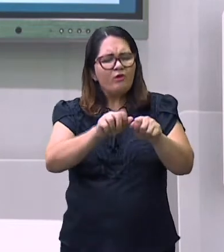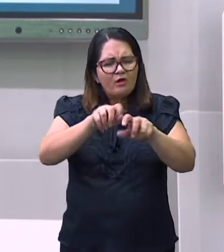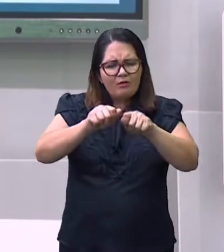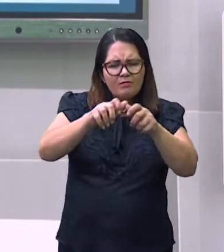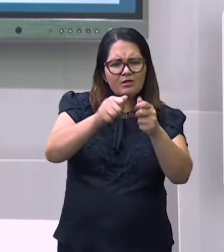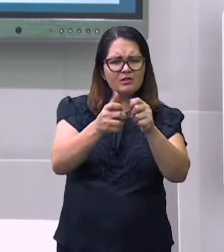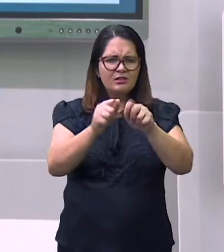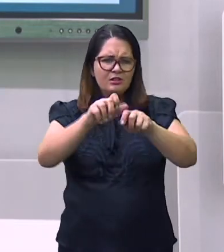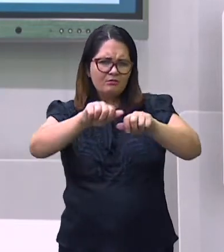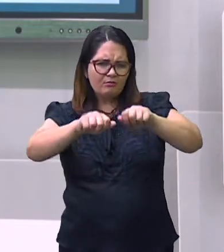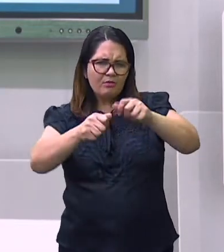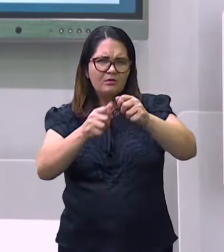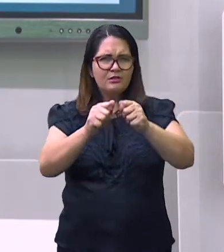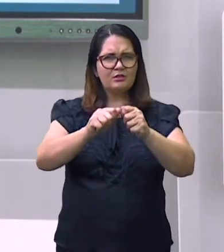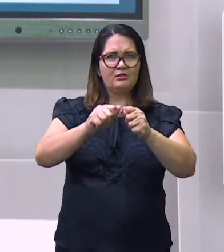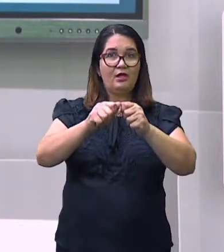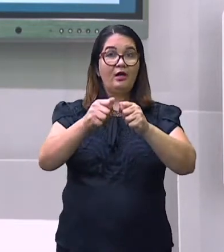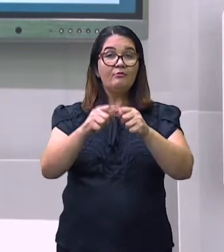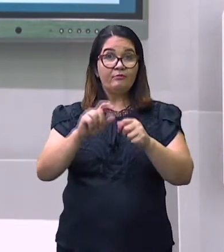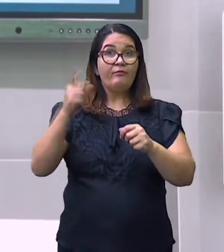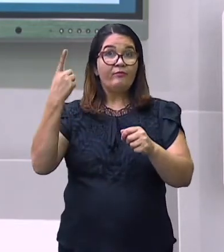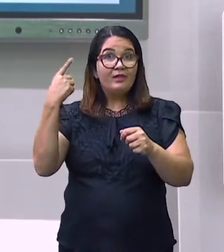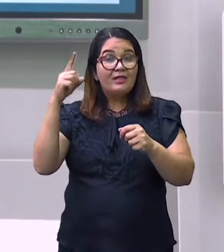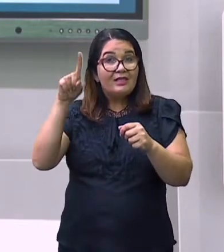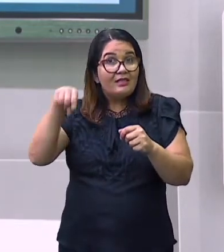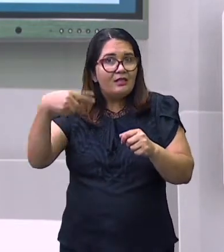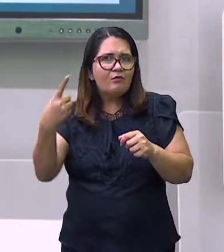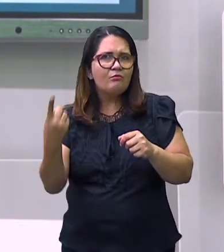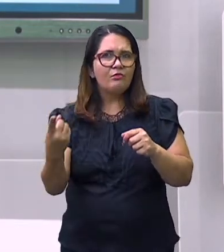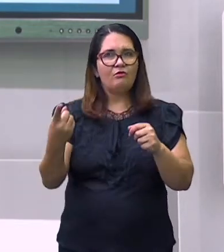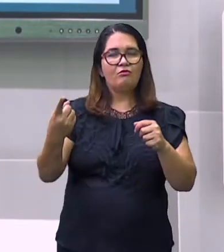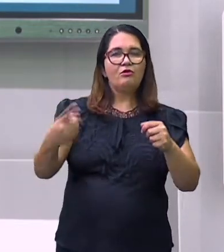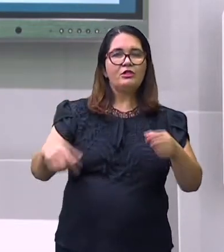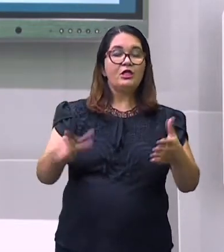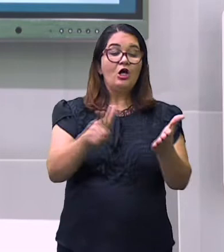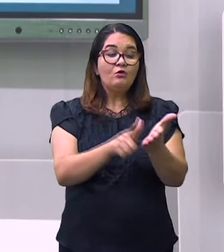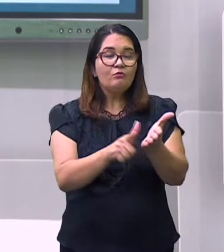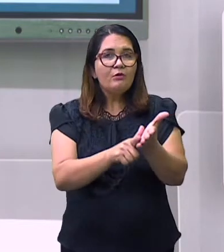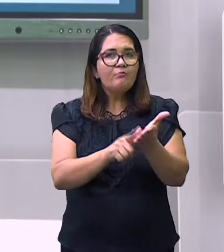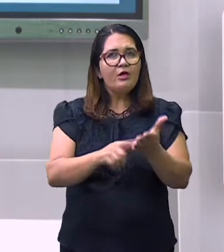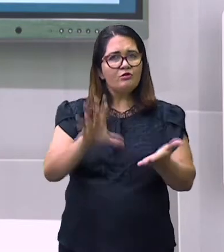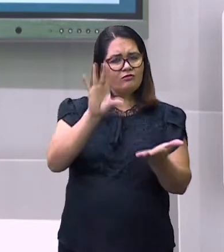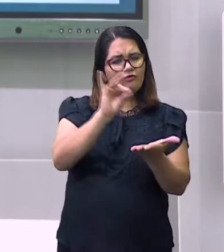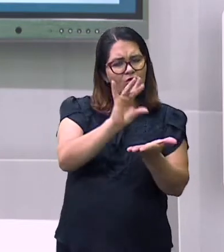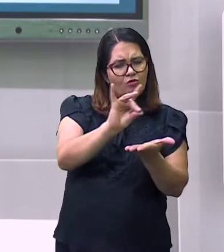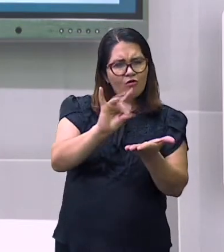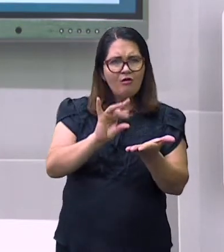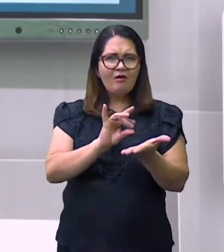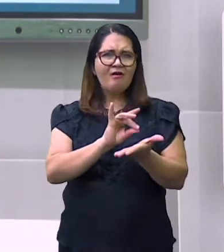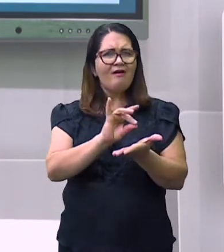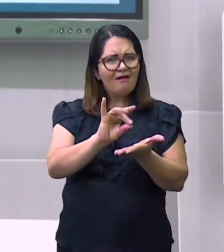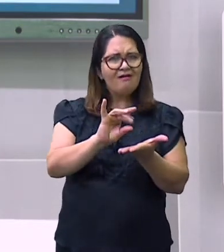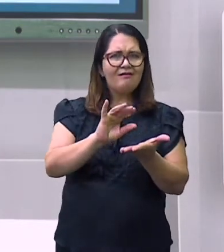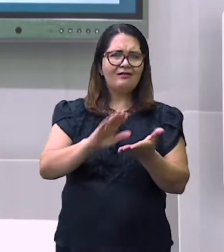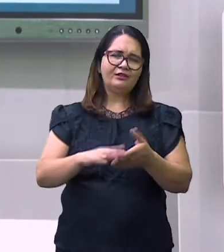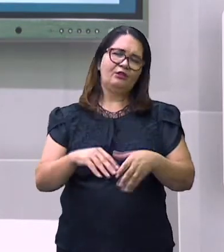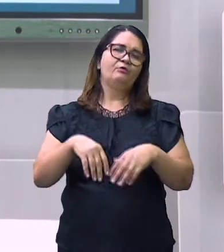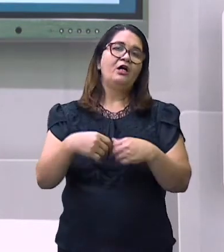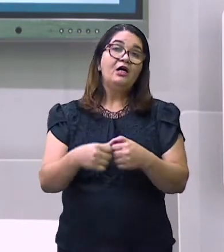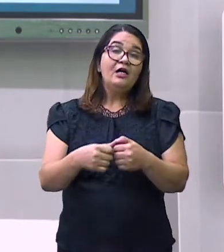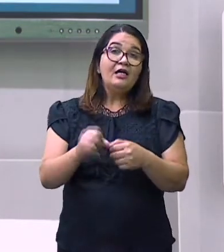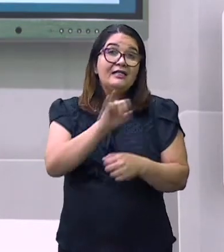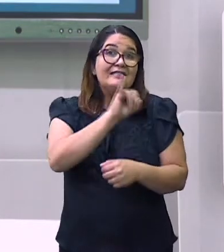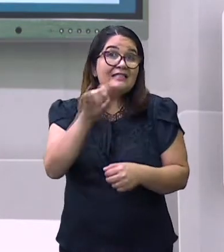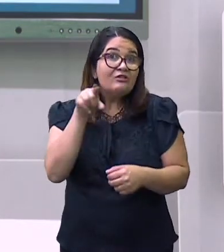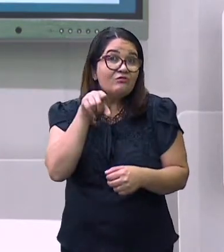fazer para trabalhar. Então, a gente vai modelar, a gente pode fazer a massinha. Se você não tiver